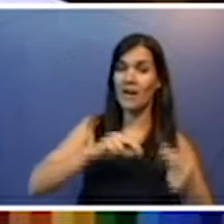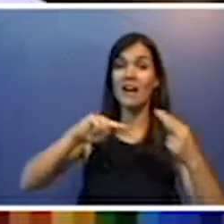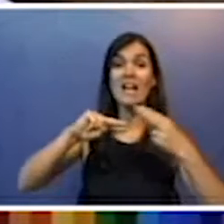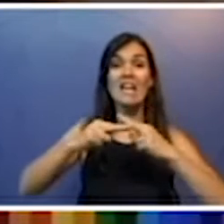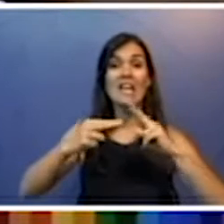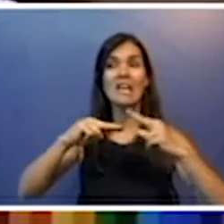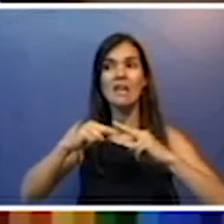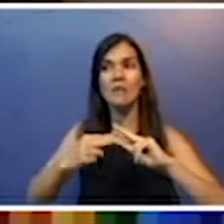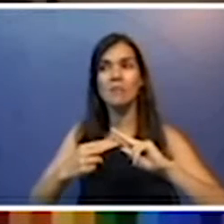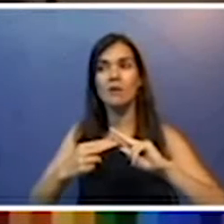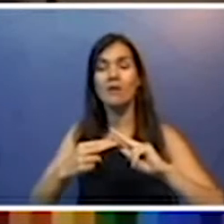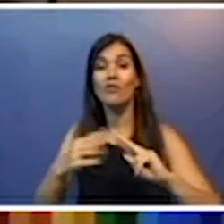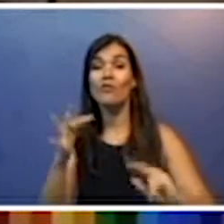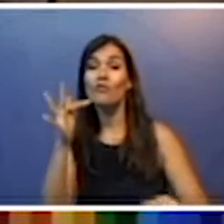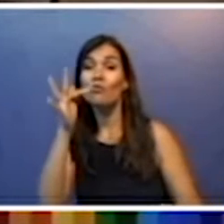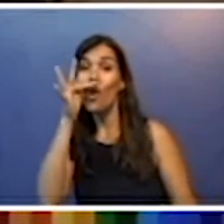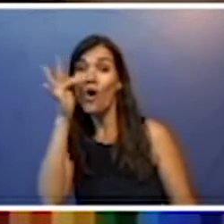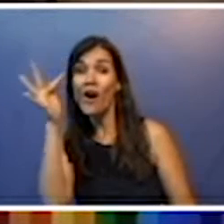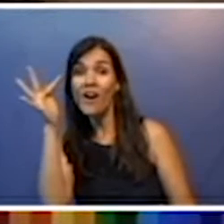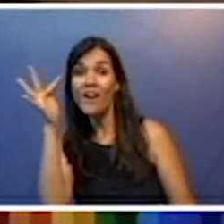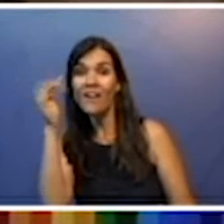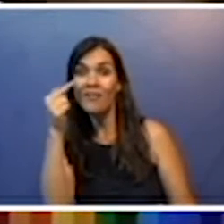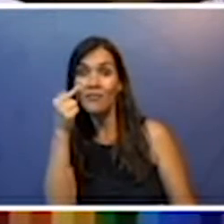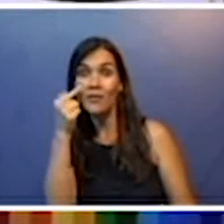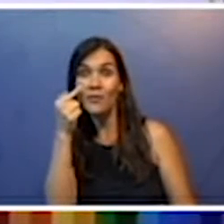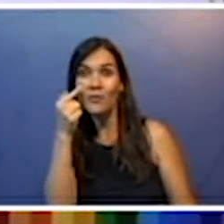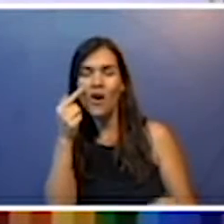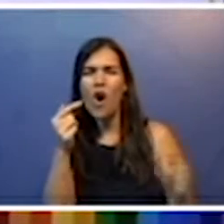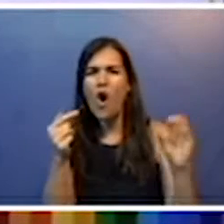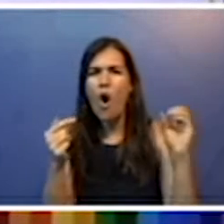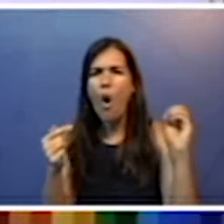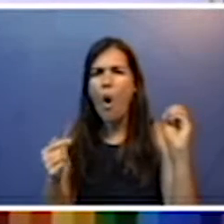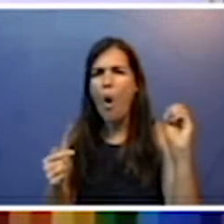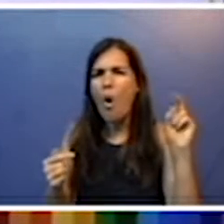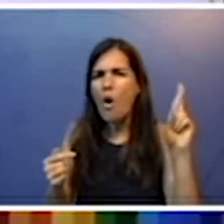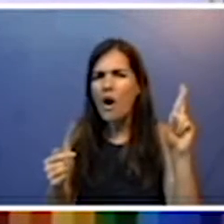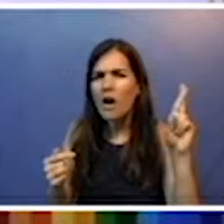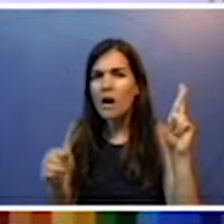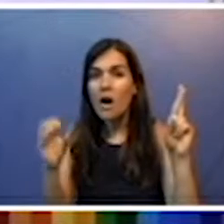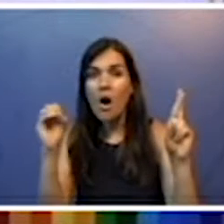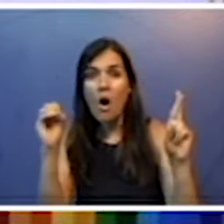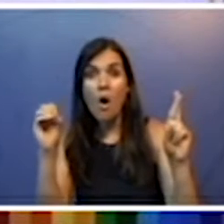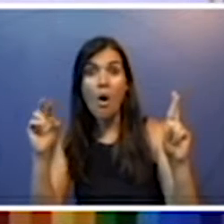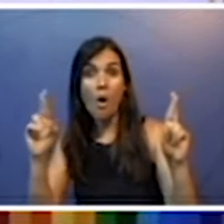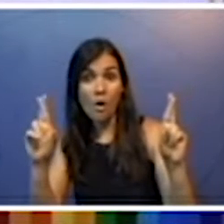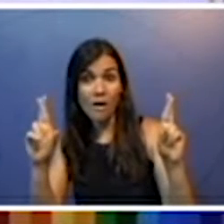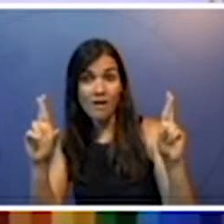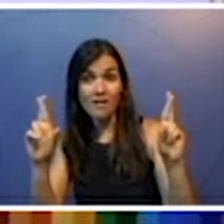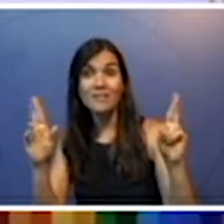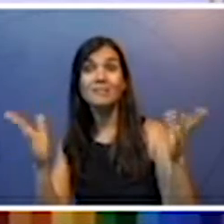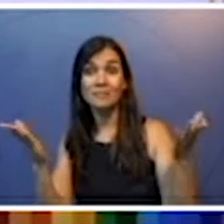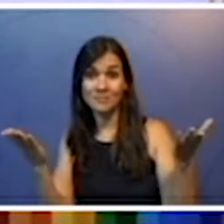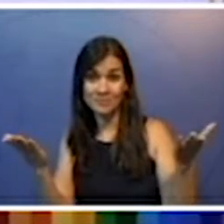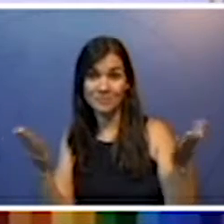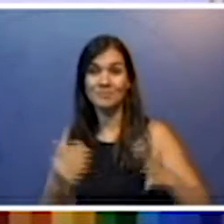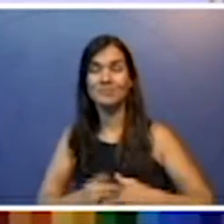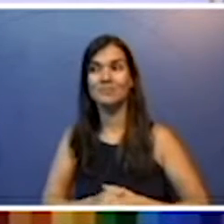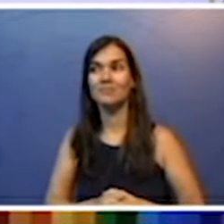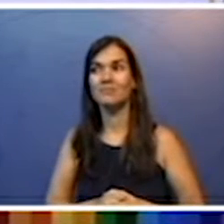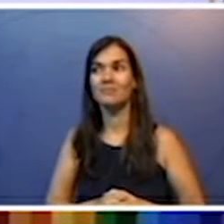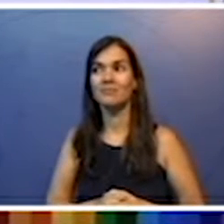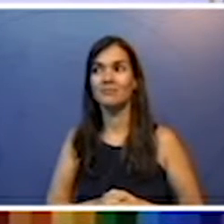com flor. Então, ó, observa quando você fala